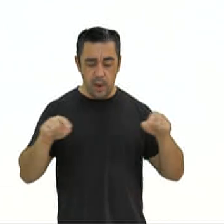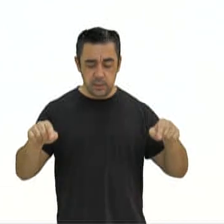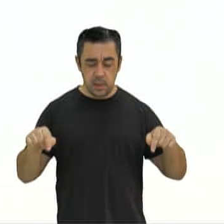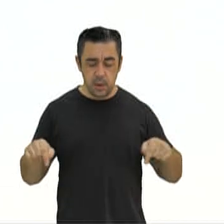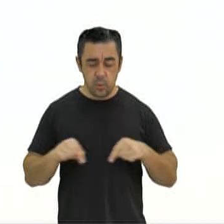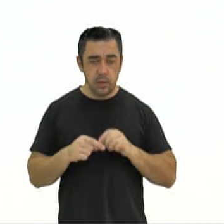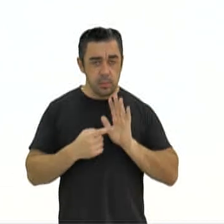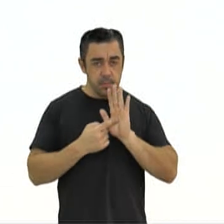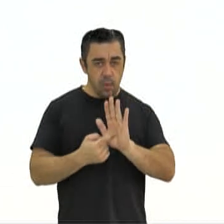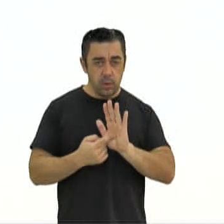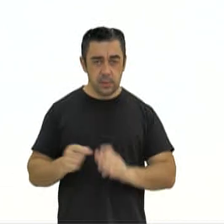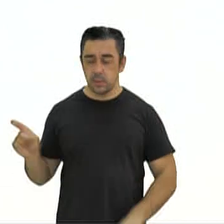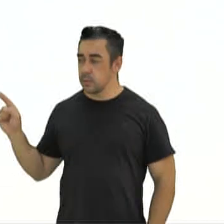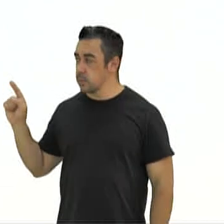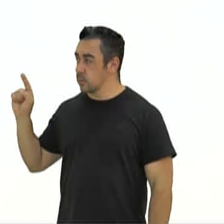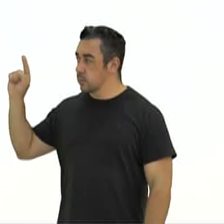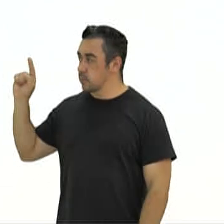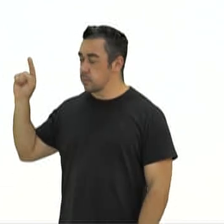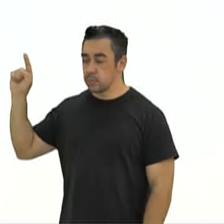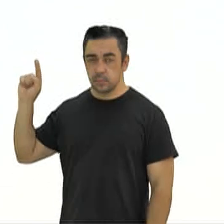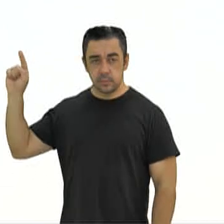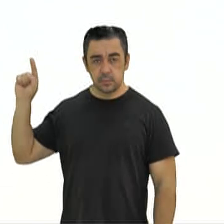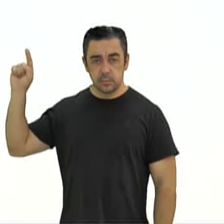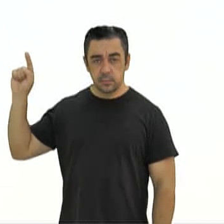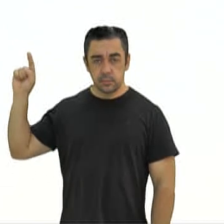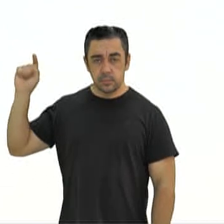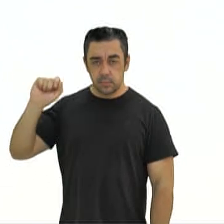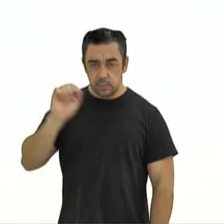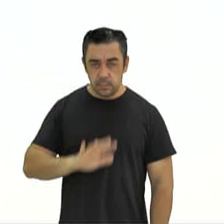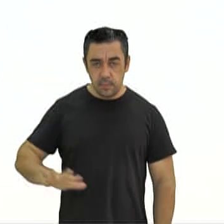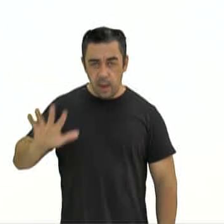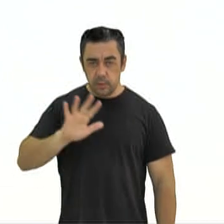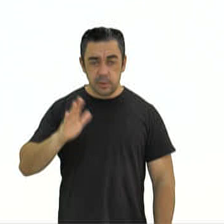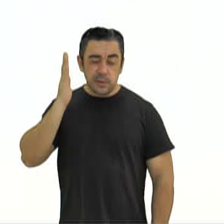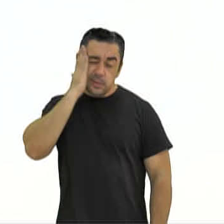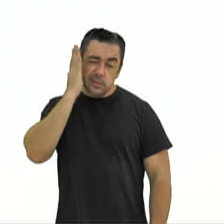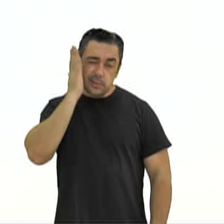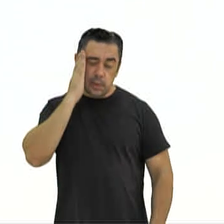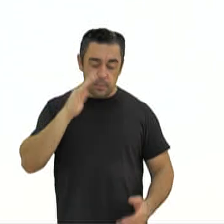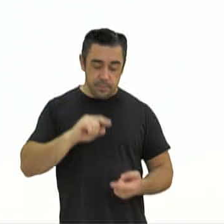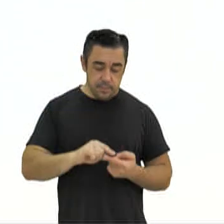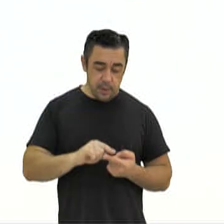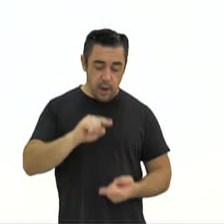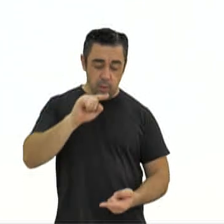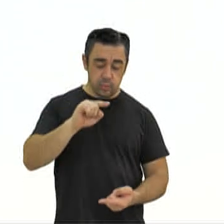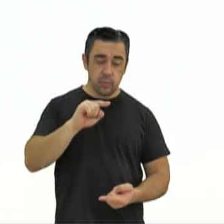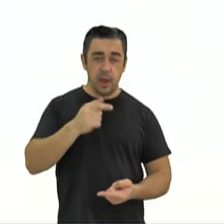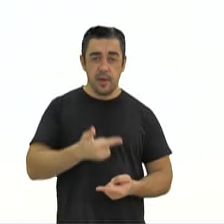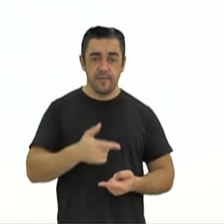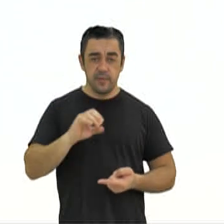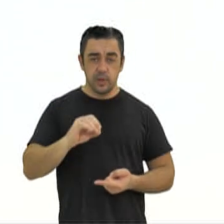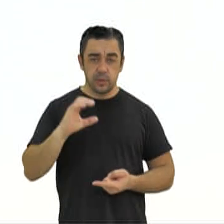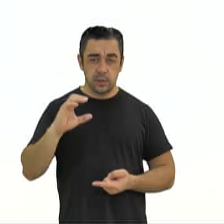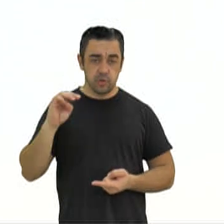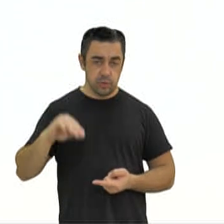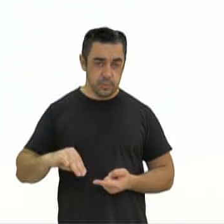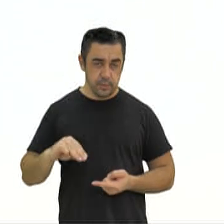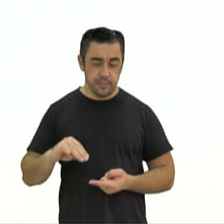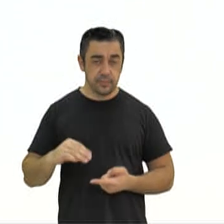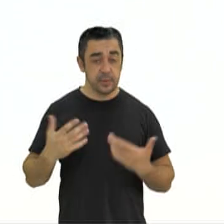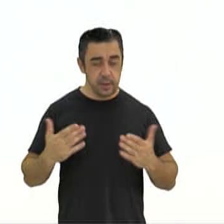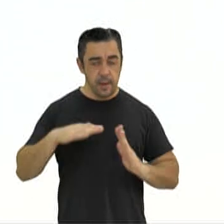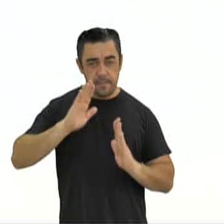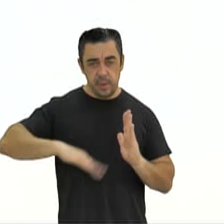como mostra a figura. Olha a figura aqui. Sabe-se que a altura do prisma é 20 centímetros. Deseja-se pintar